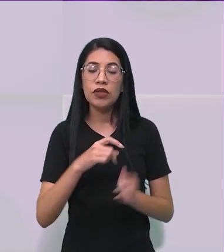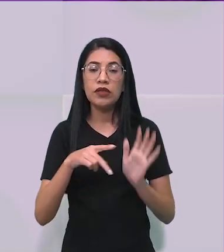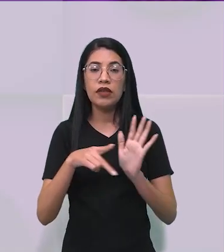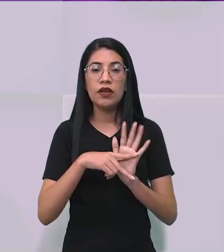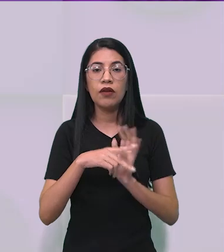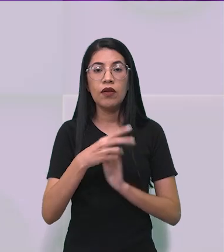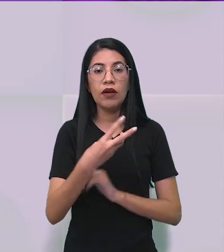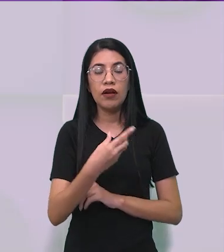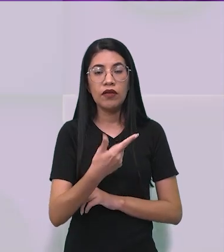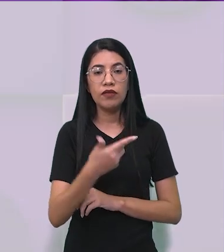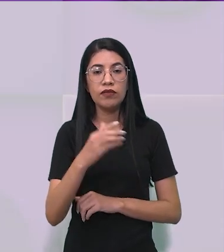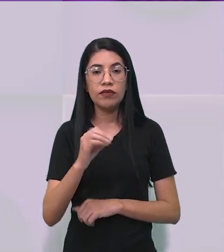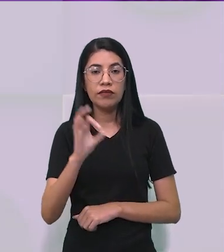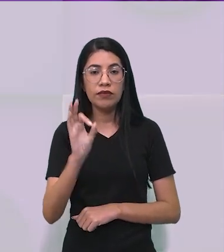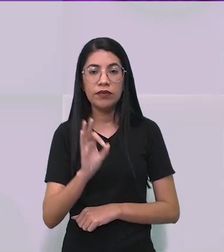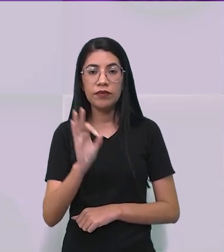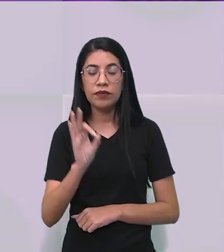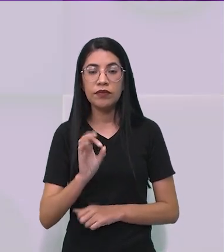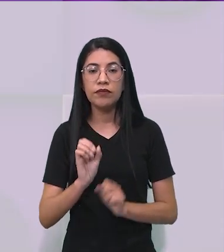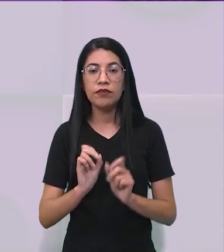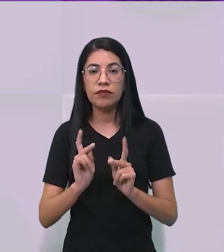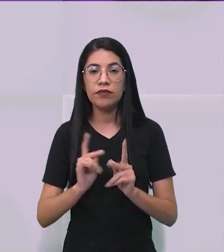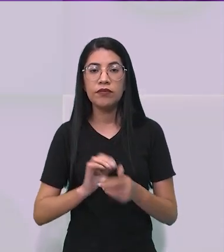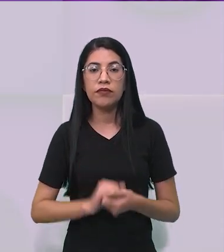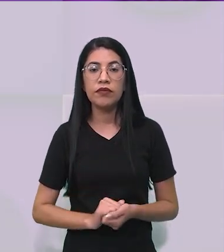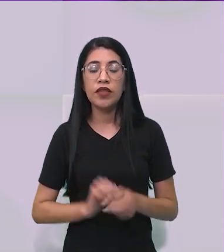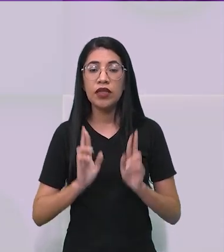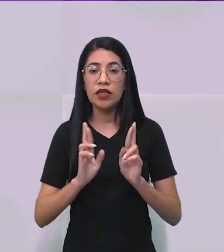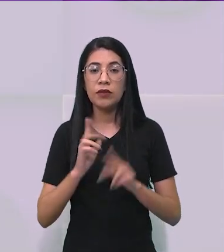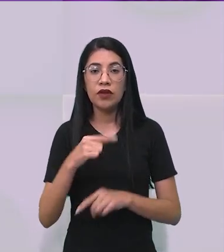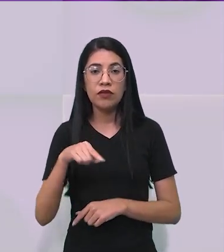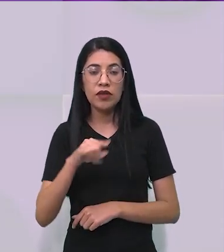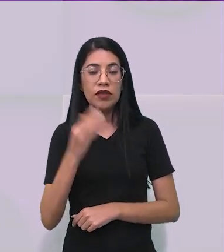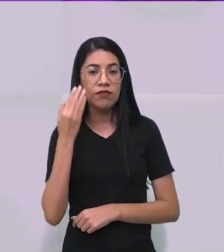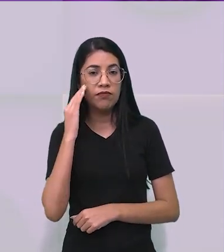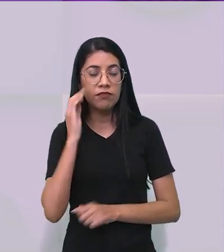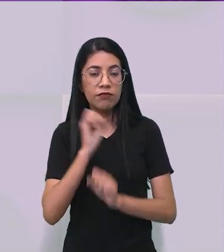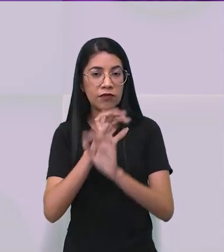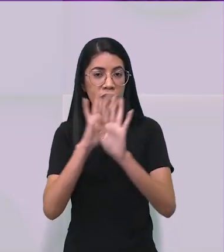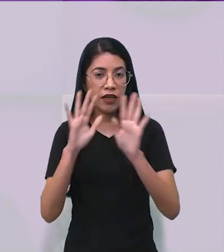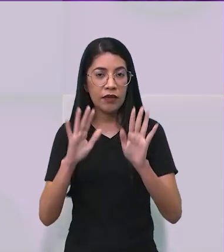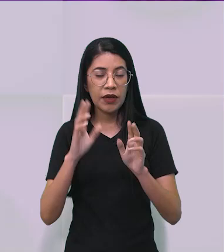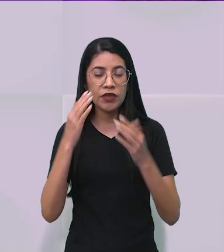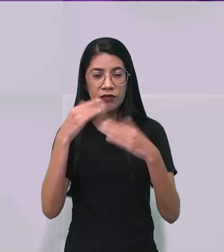20%. Ok? Espero que tenha ficado claro e eu agradeço muito